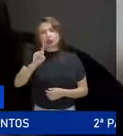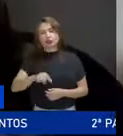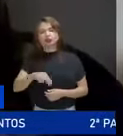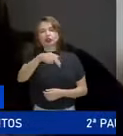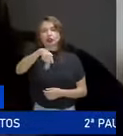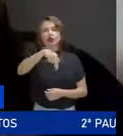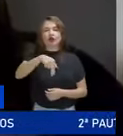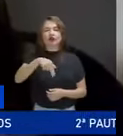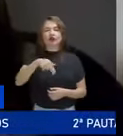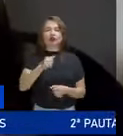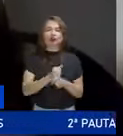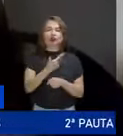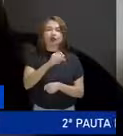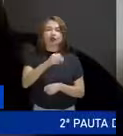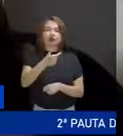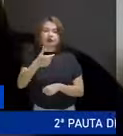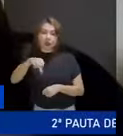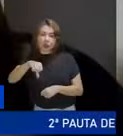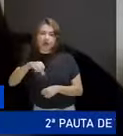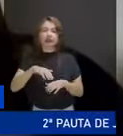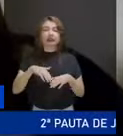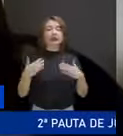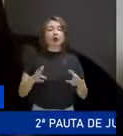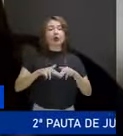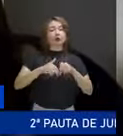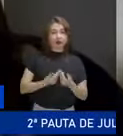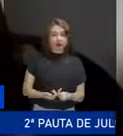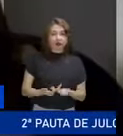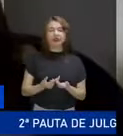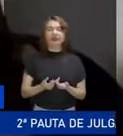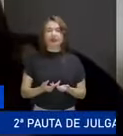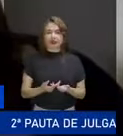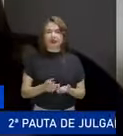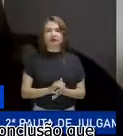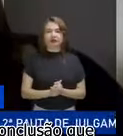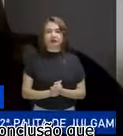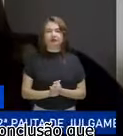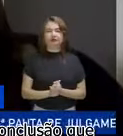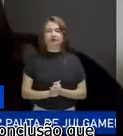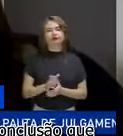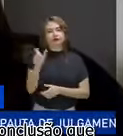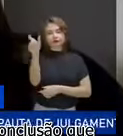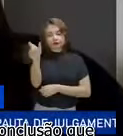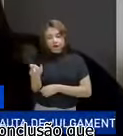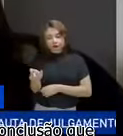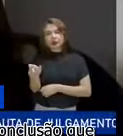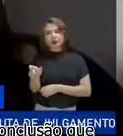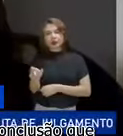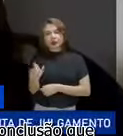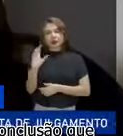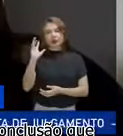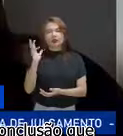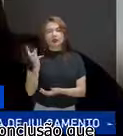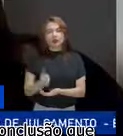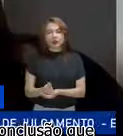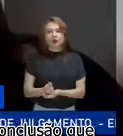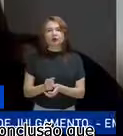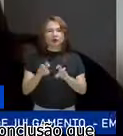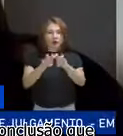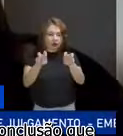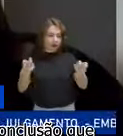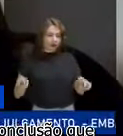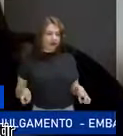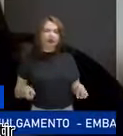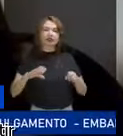de 2019. Então, nesse sentido, o que se verifica é a resignação do embargante com a conclusão que chegou a esse